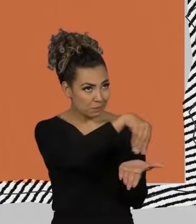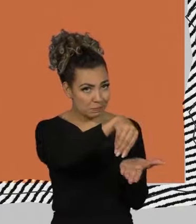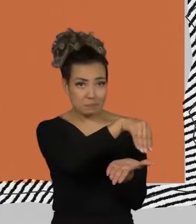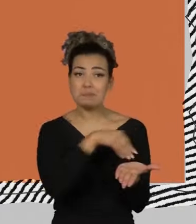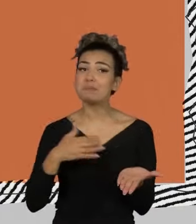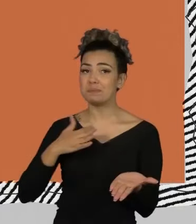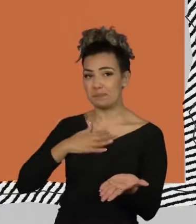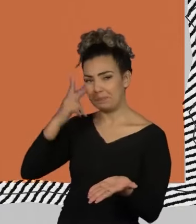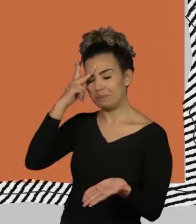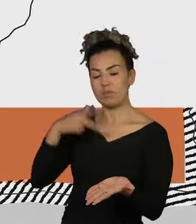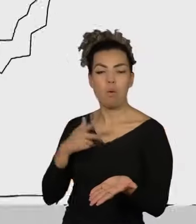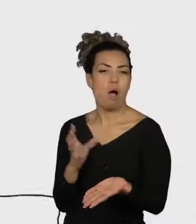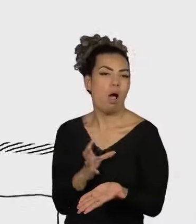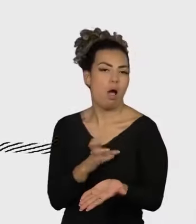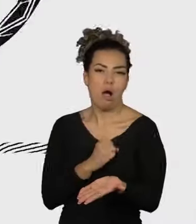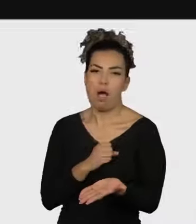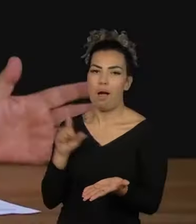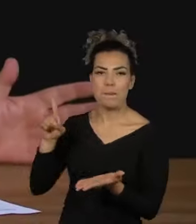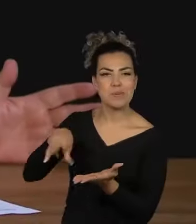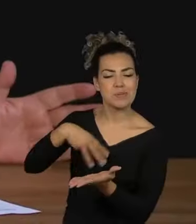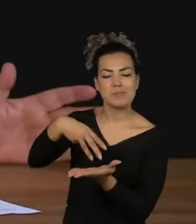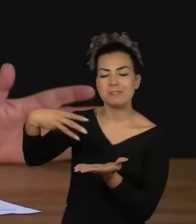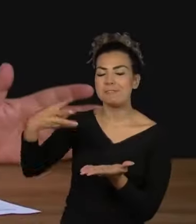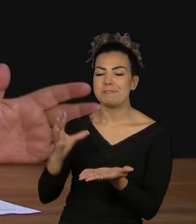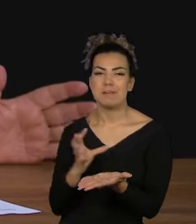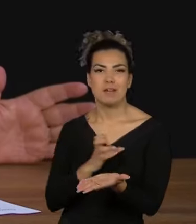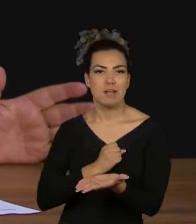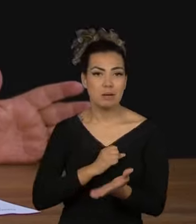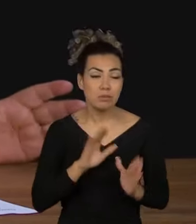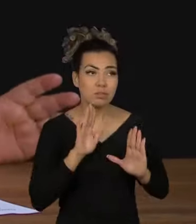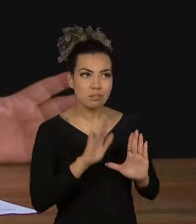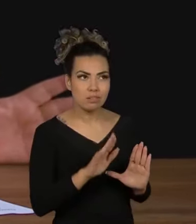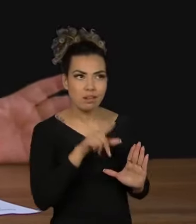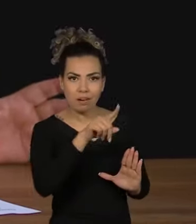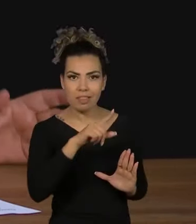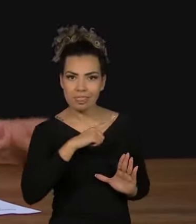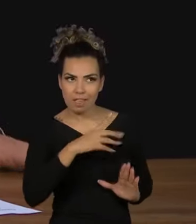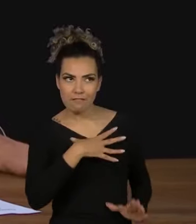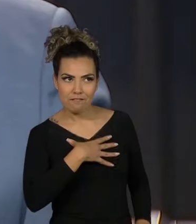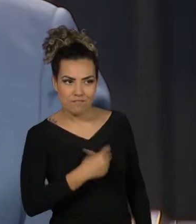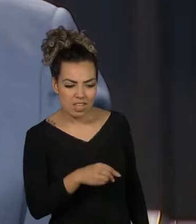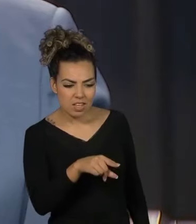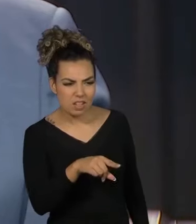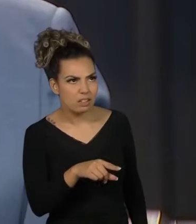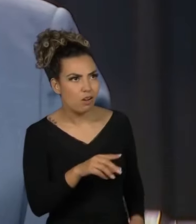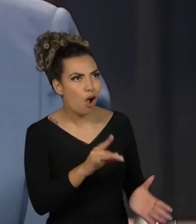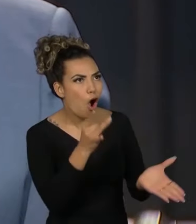dedo eu amo isso os pais que estão vindo esse programa agora estão com ódio